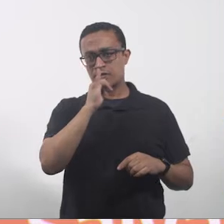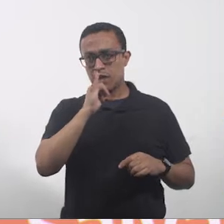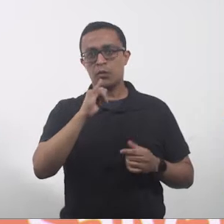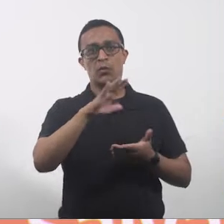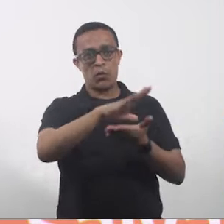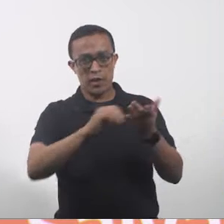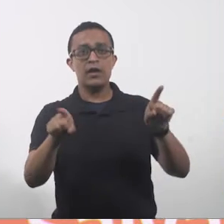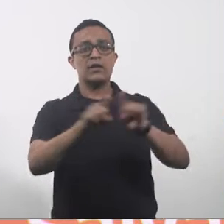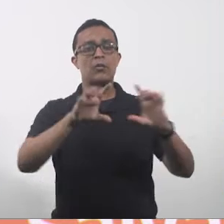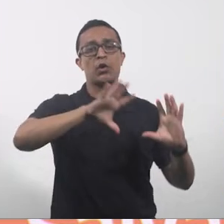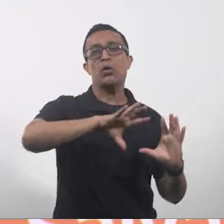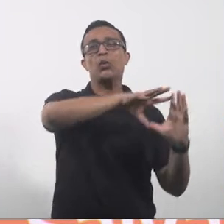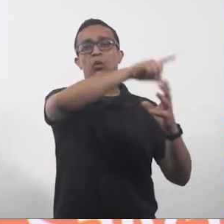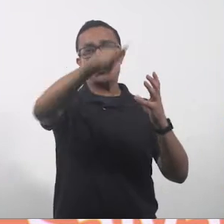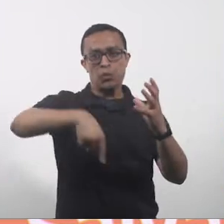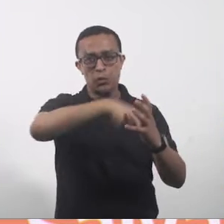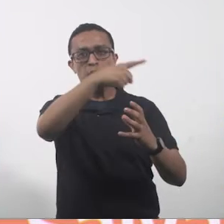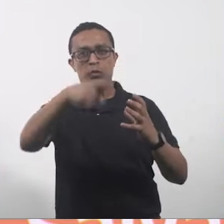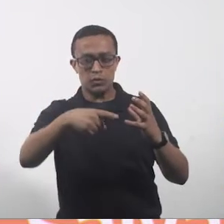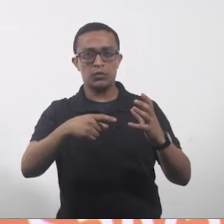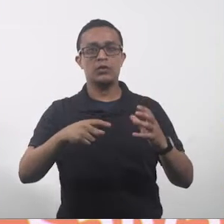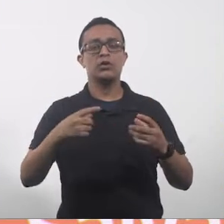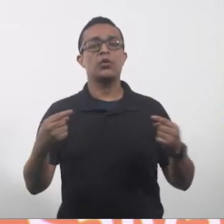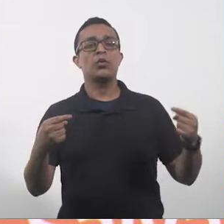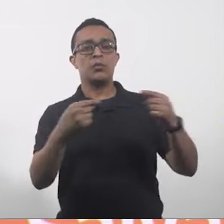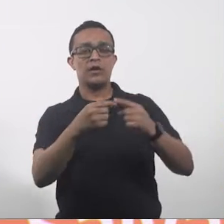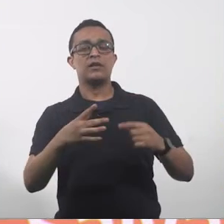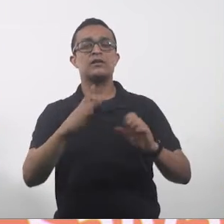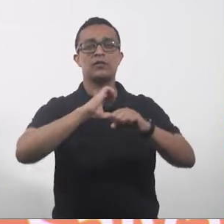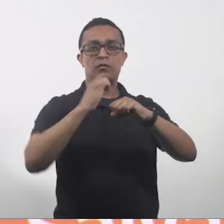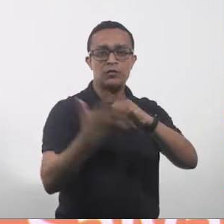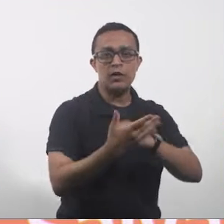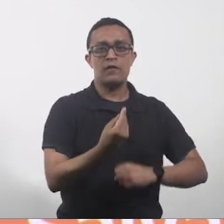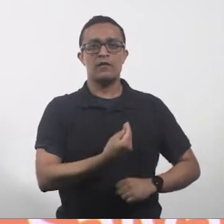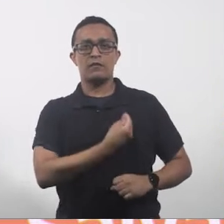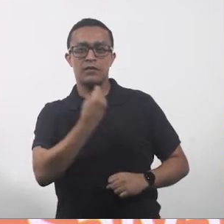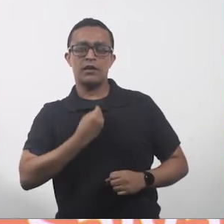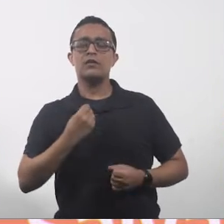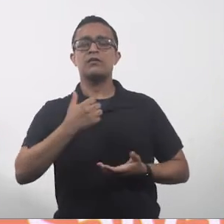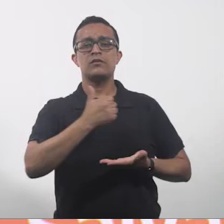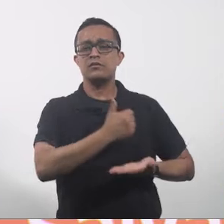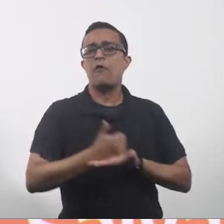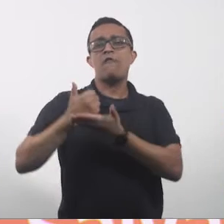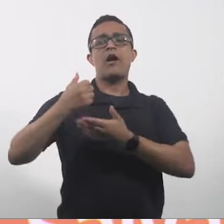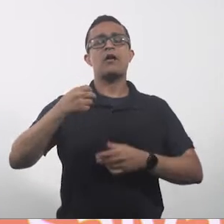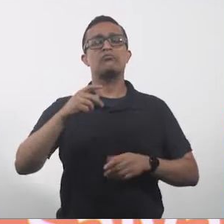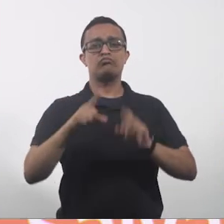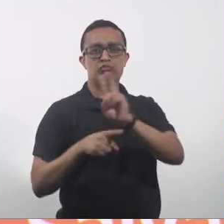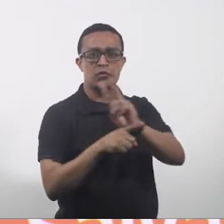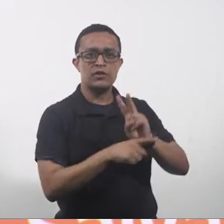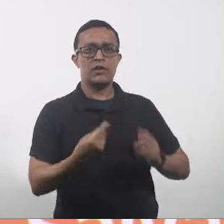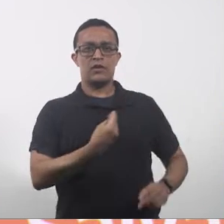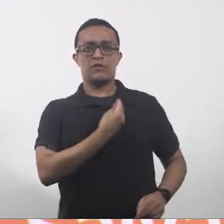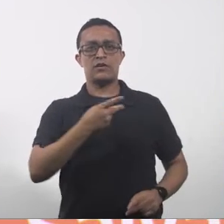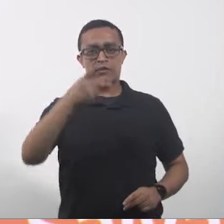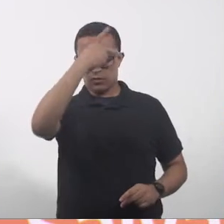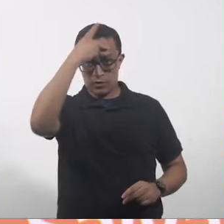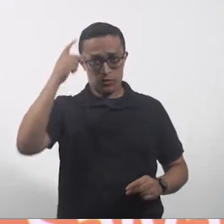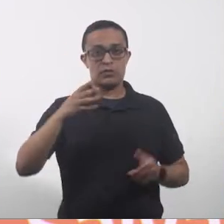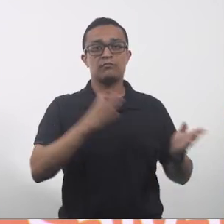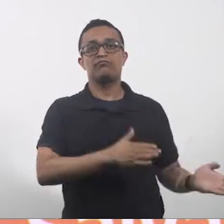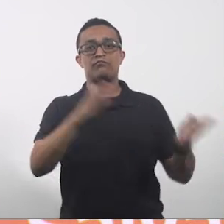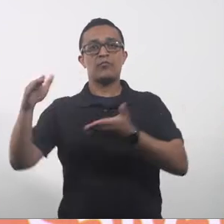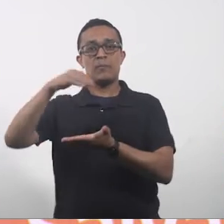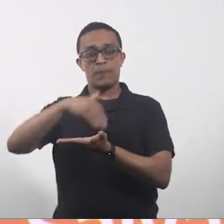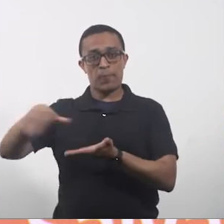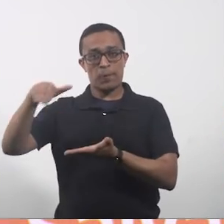com relação à questão de enfrentamento à Covid, respeito à vida e salvar e proteger a vida das pessoas. Então vamos dar início, passar para o secretário